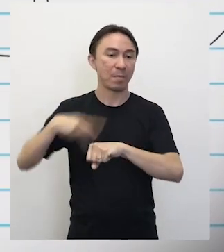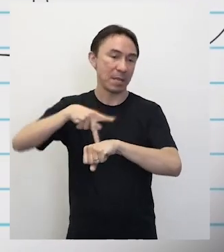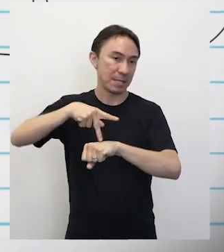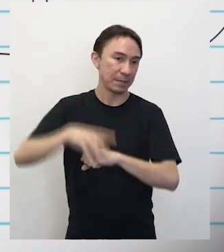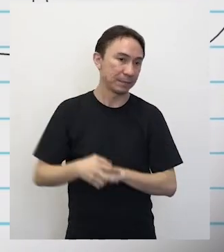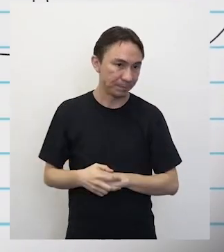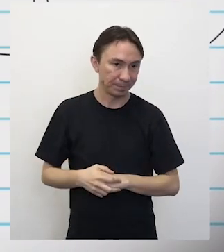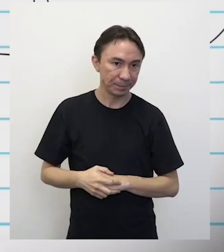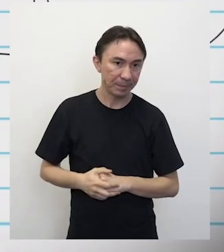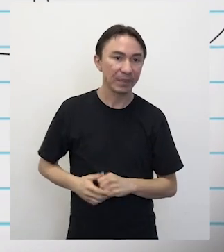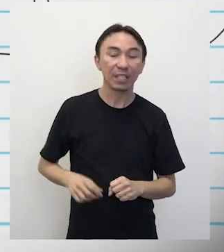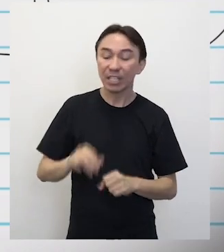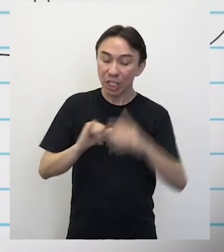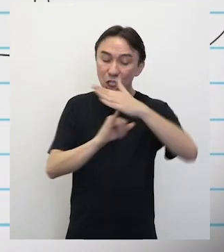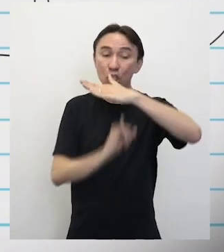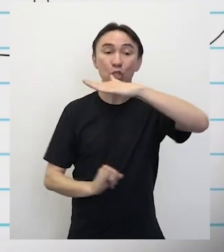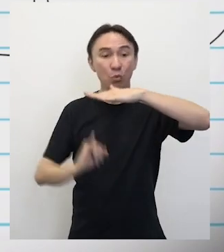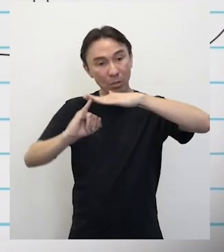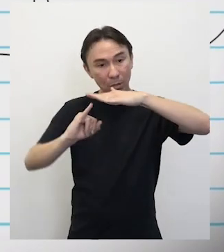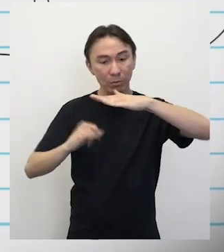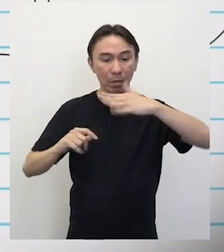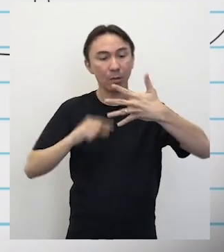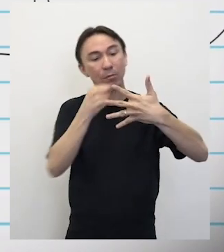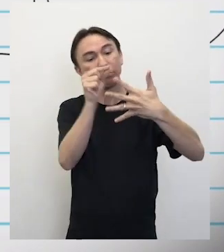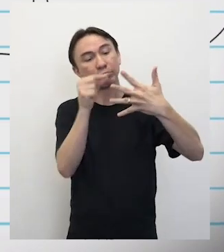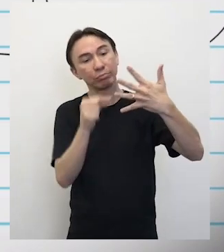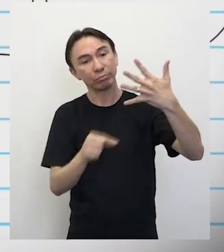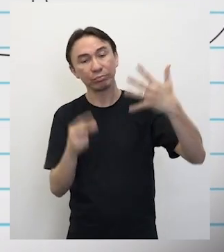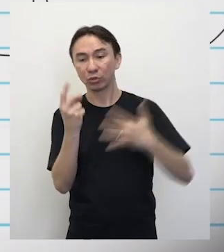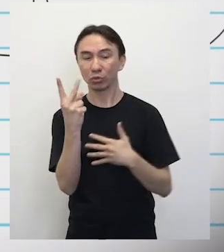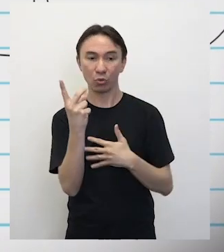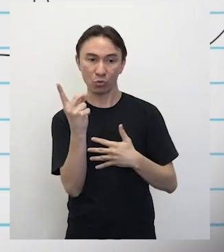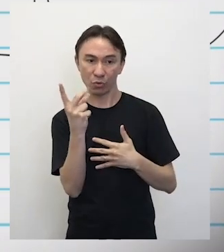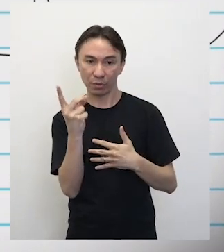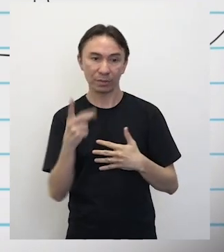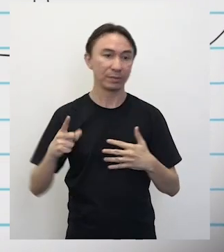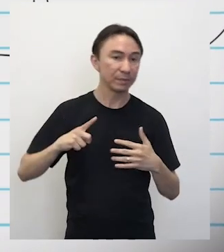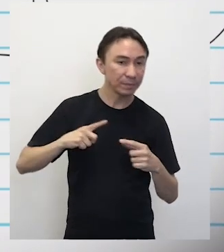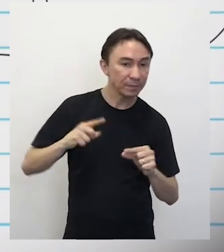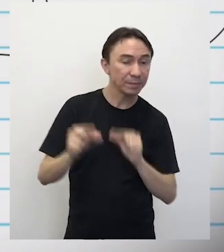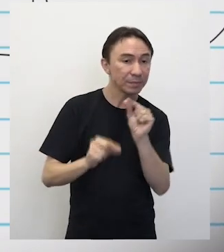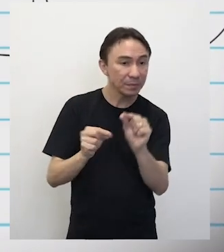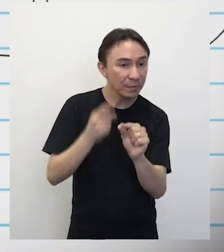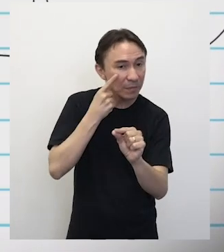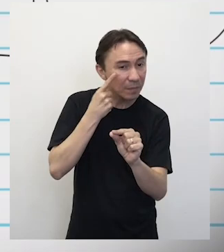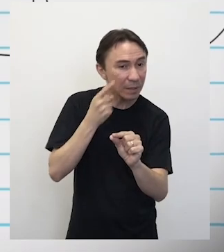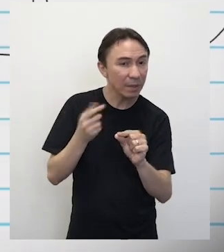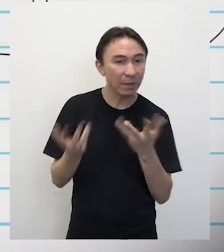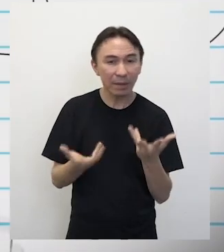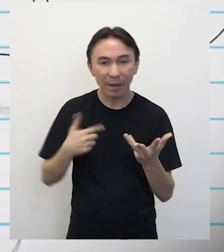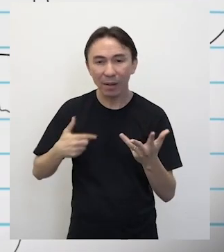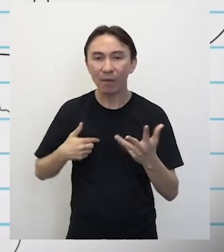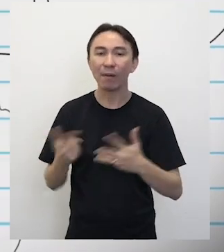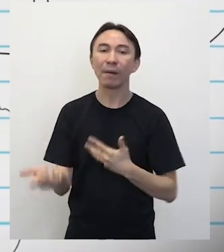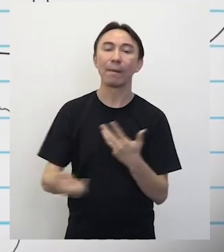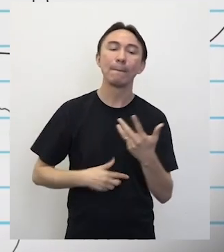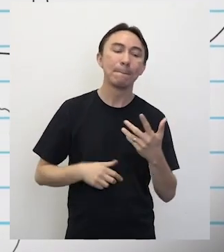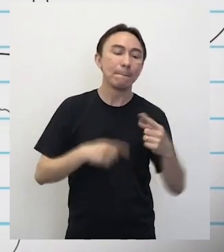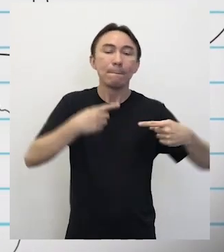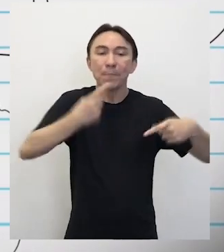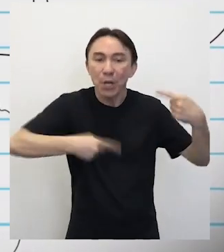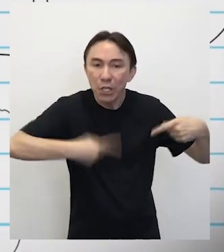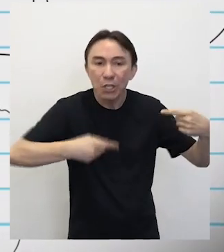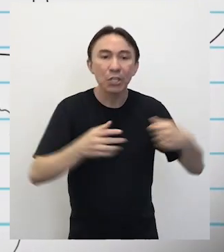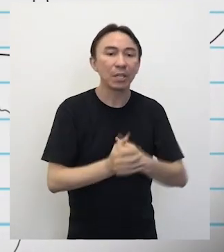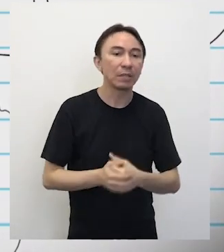12 indicadores. Ela diz respeito à orientação política, capacidade de esforço despendido por governos e pela sociedade na implementação